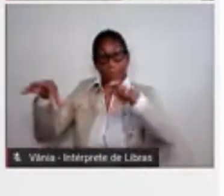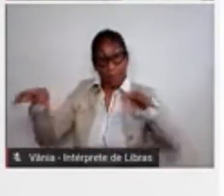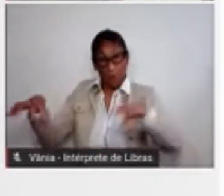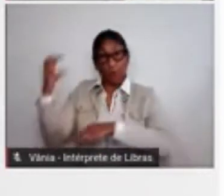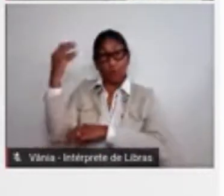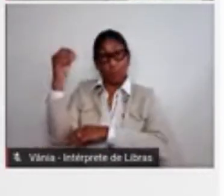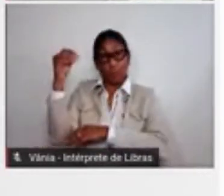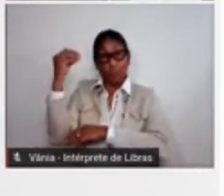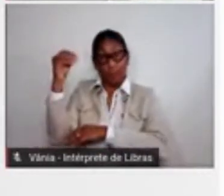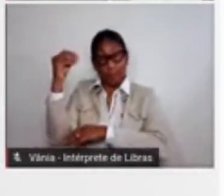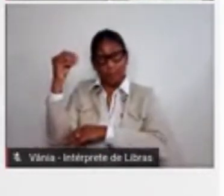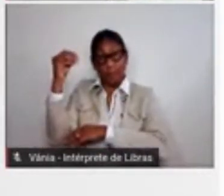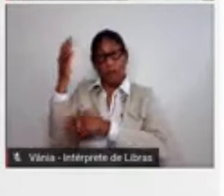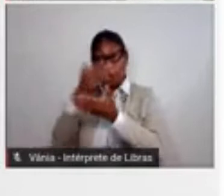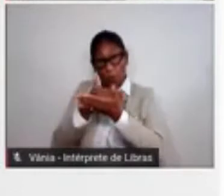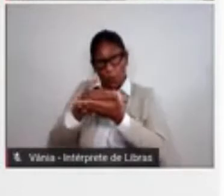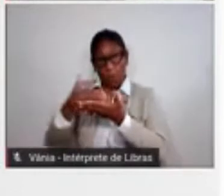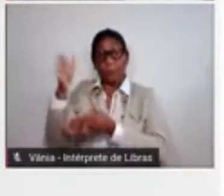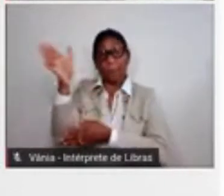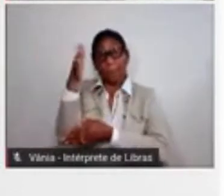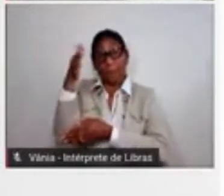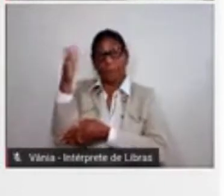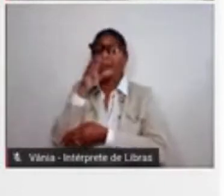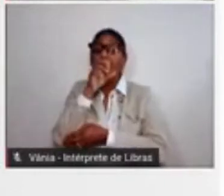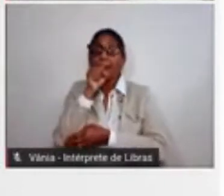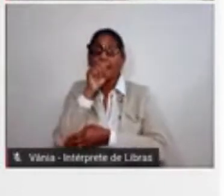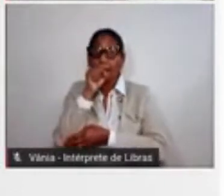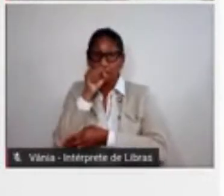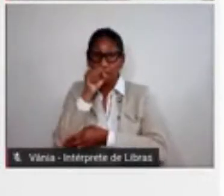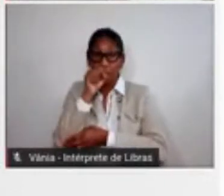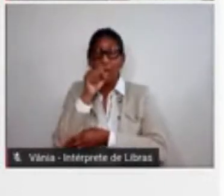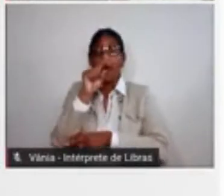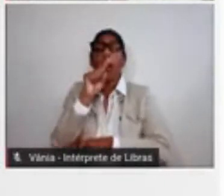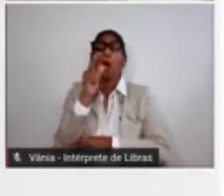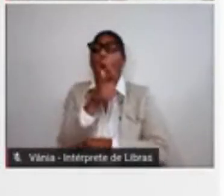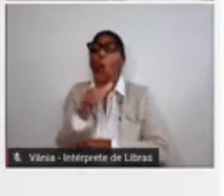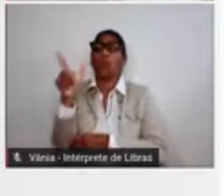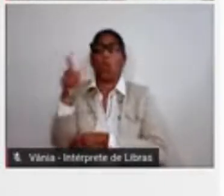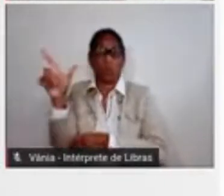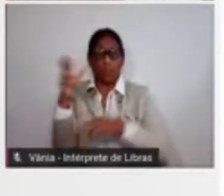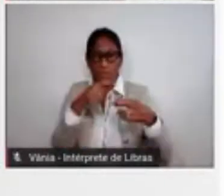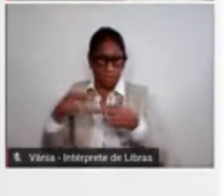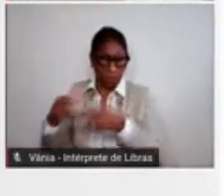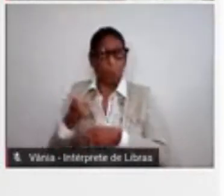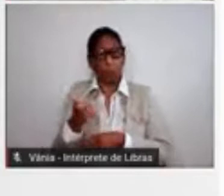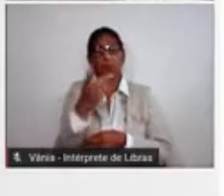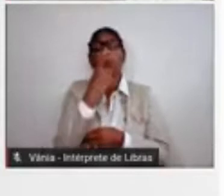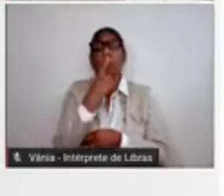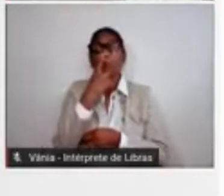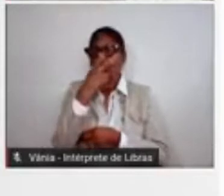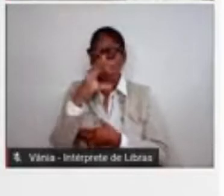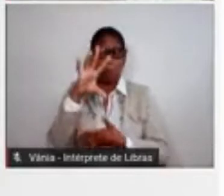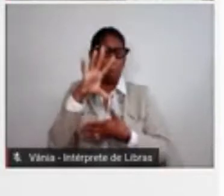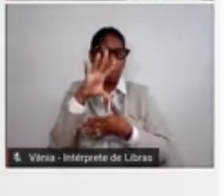Alegre, passam a estar em bandeira laranja. As demais regiões continuam na bandeira vermelha, como